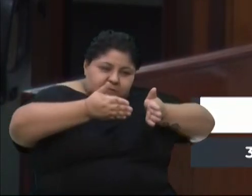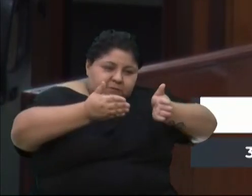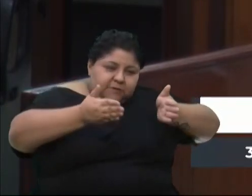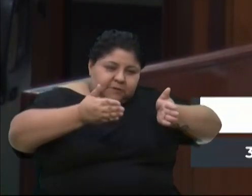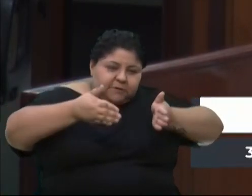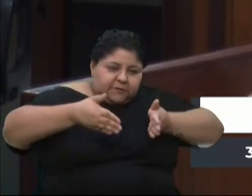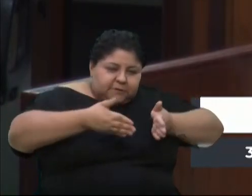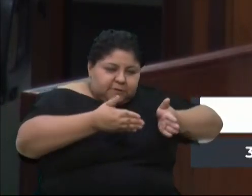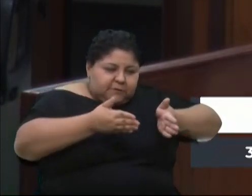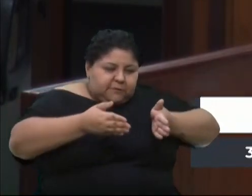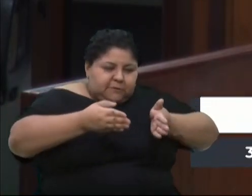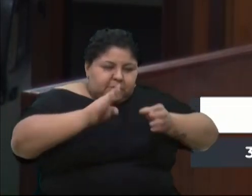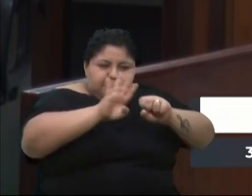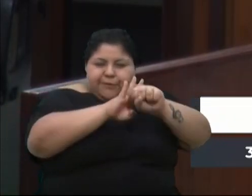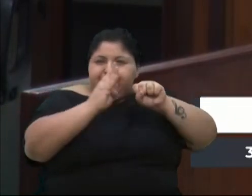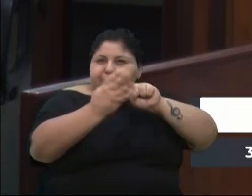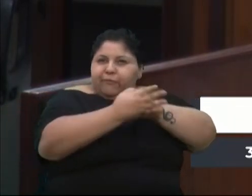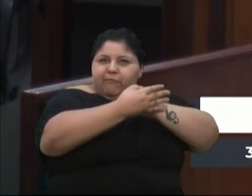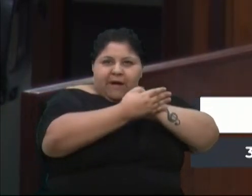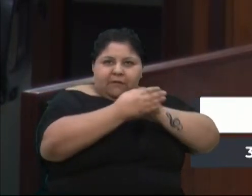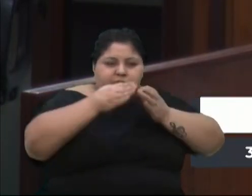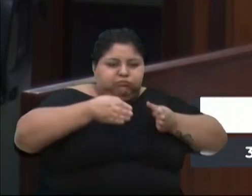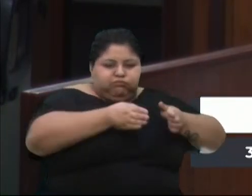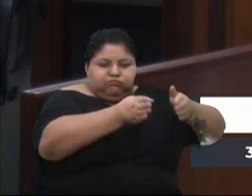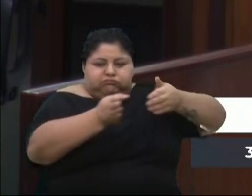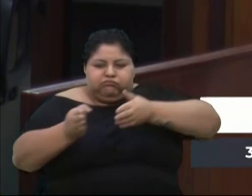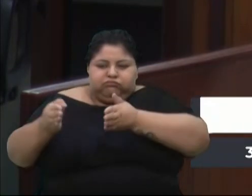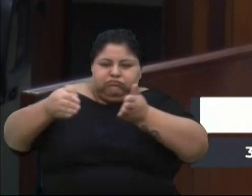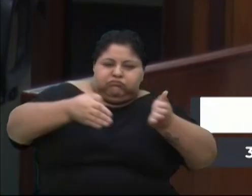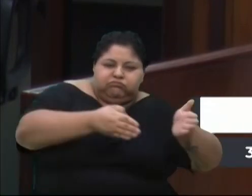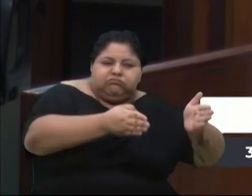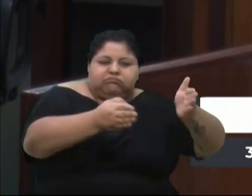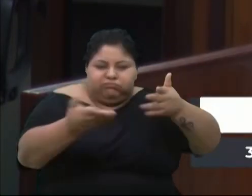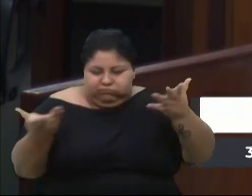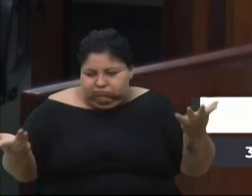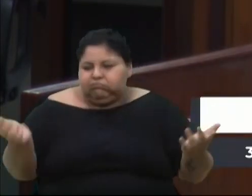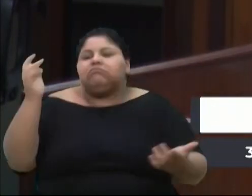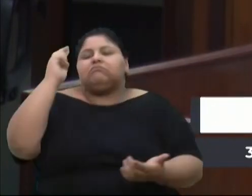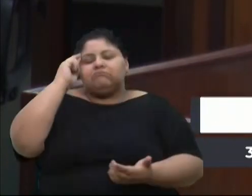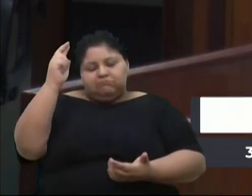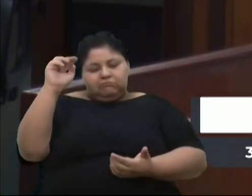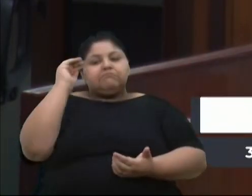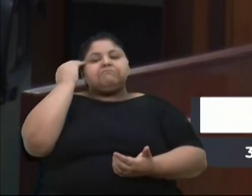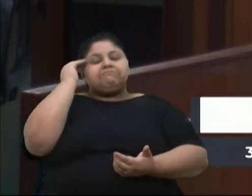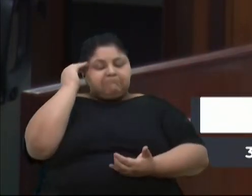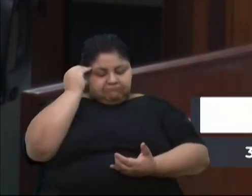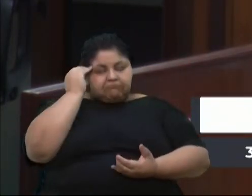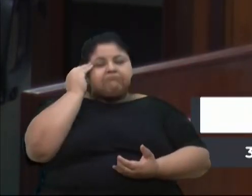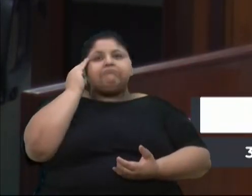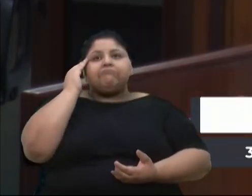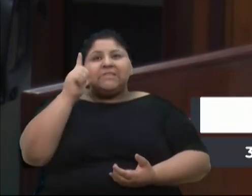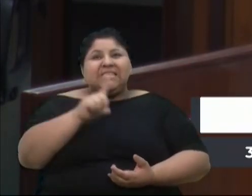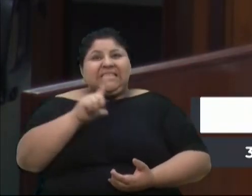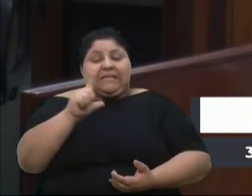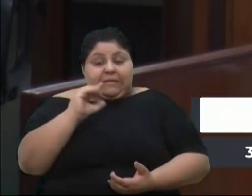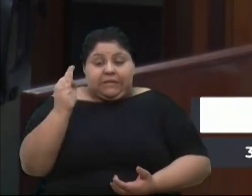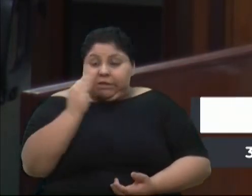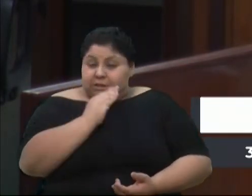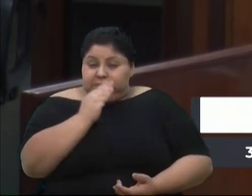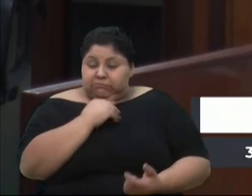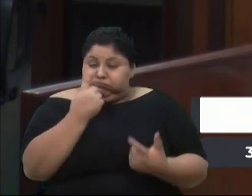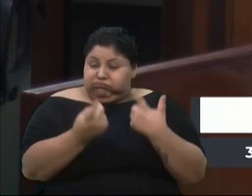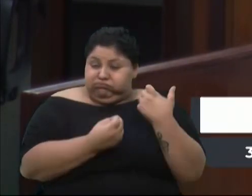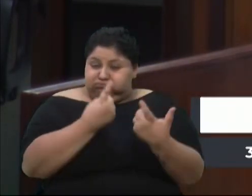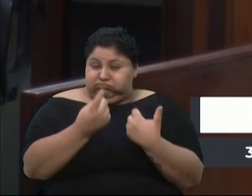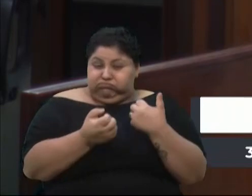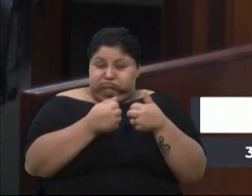bairro, e fica difícil mesmo, a gente entende, as autoridades entendem que ali teria que ter imediato alguma coisa, só